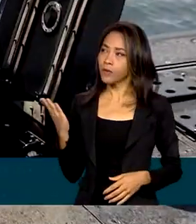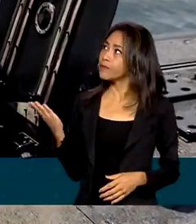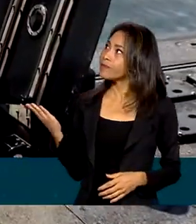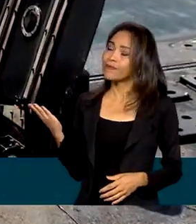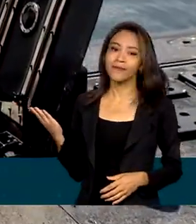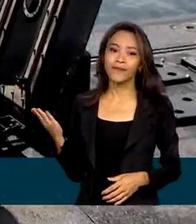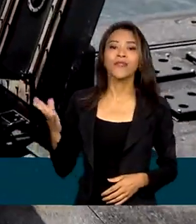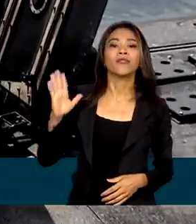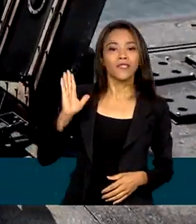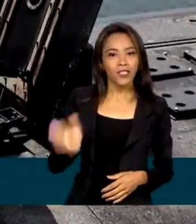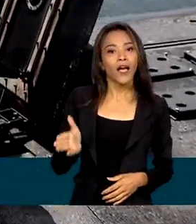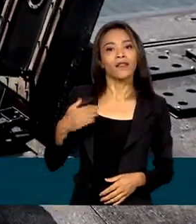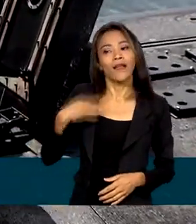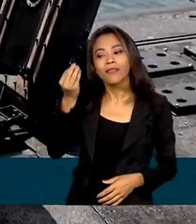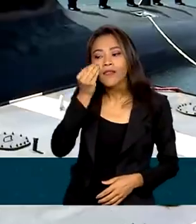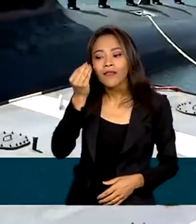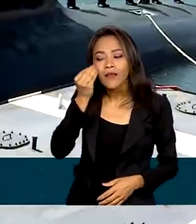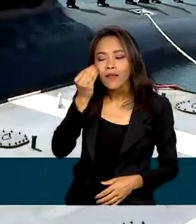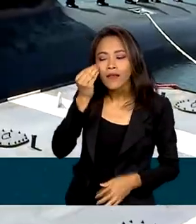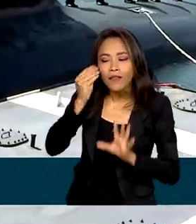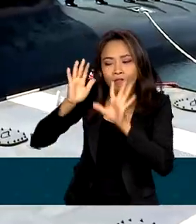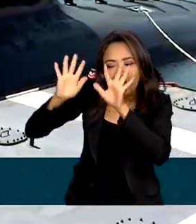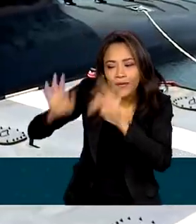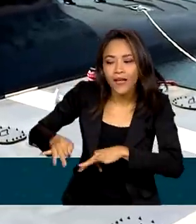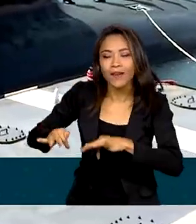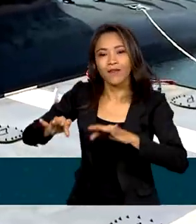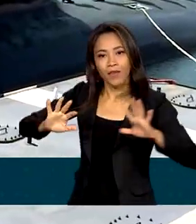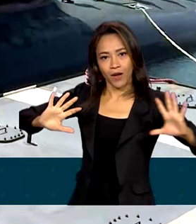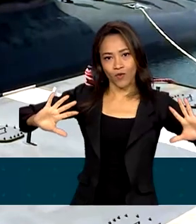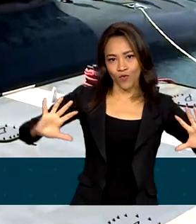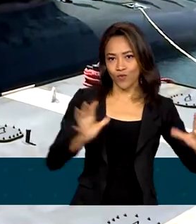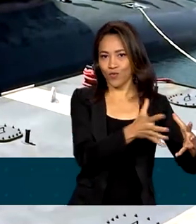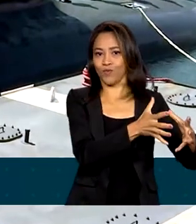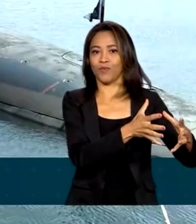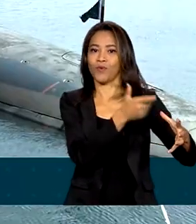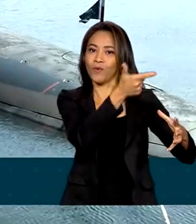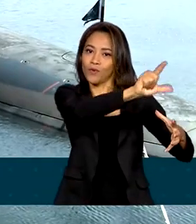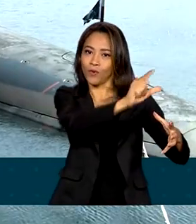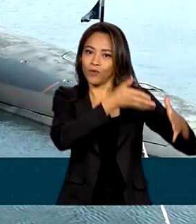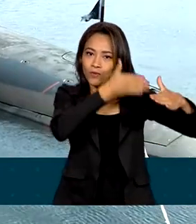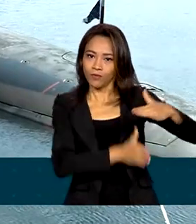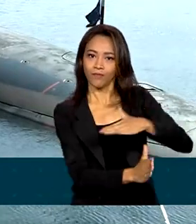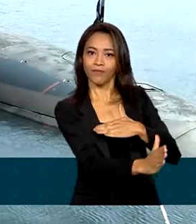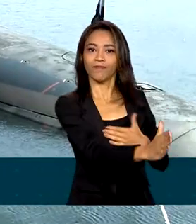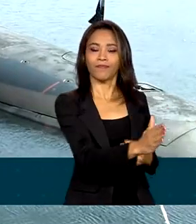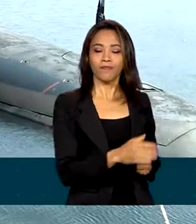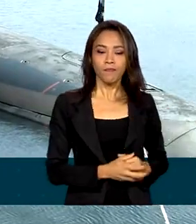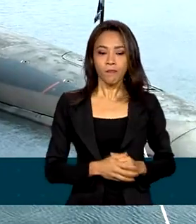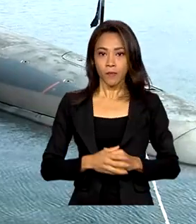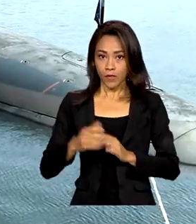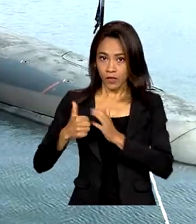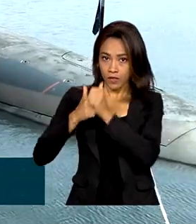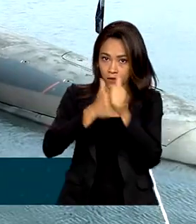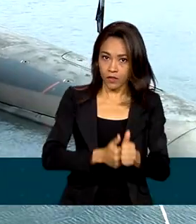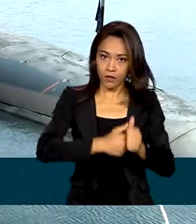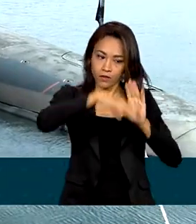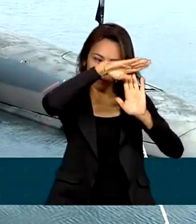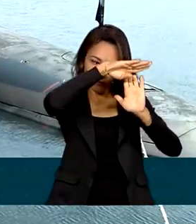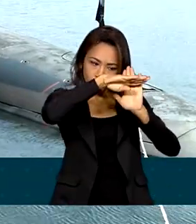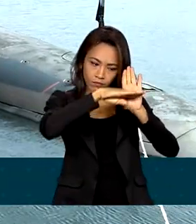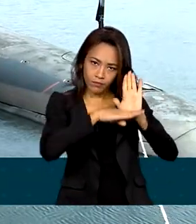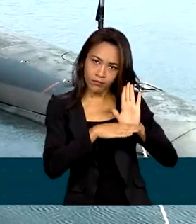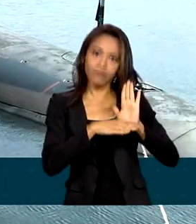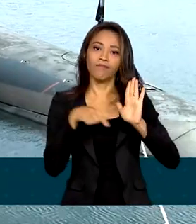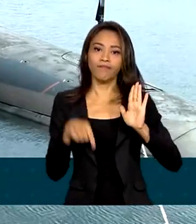que está em fase de testes finais para se somar à frota já existente. De acordo com o cronograma do PROSUB, o setor